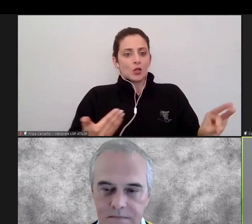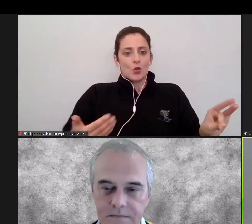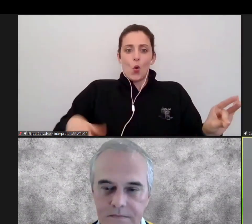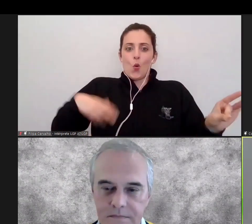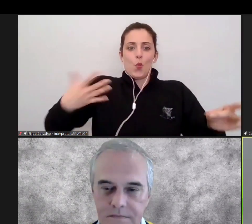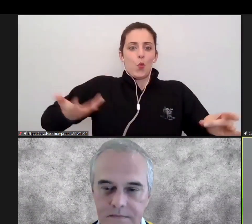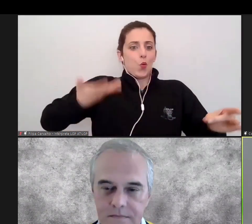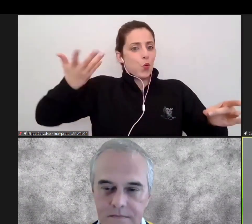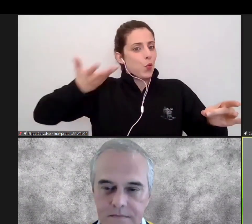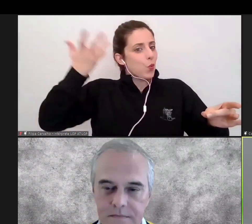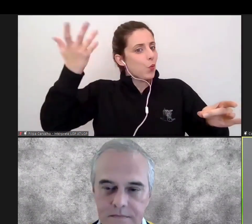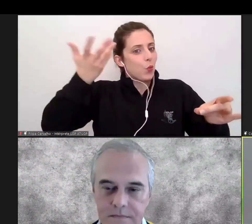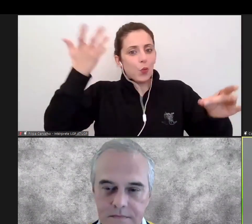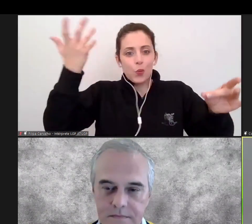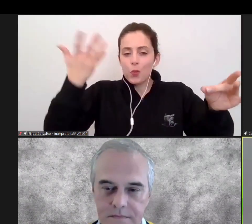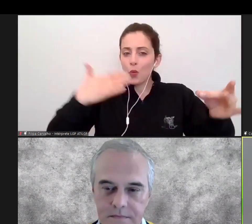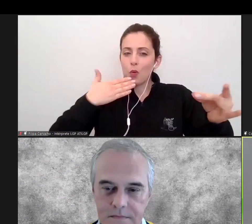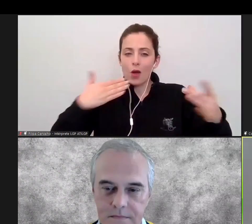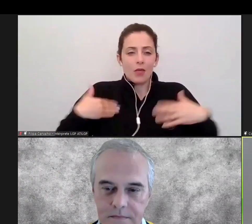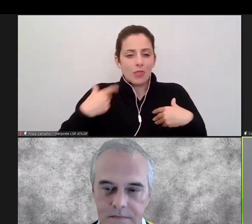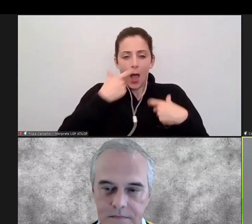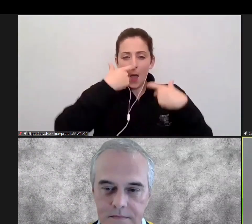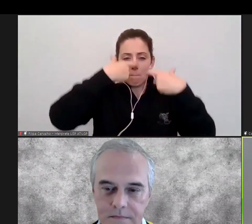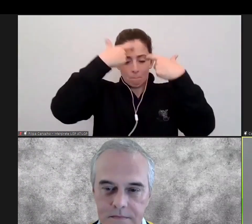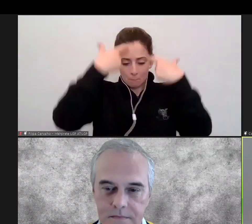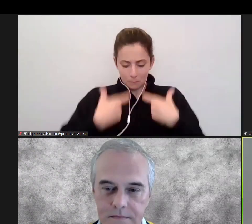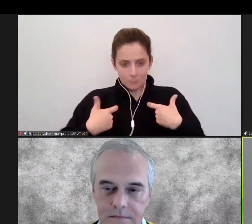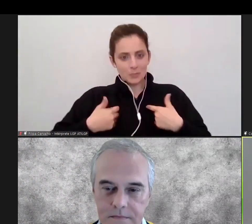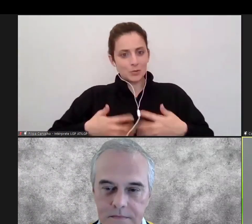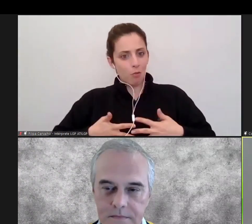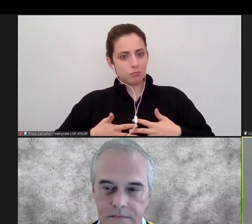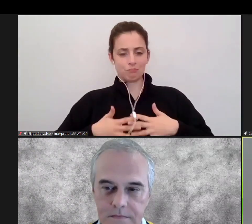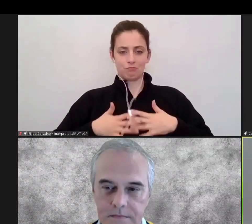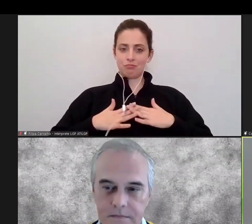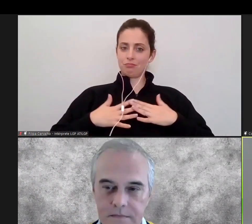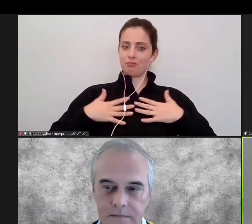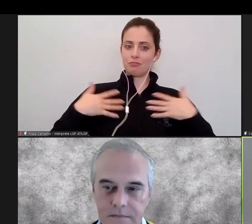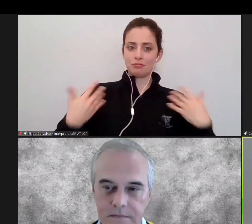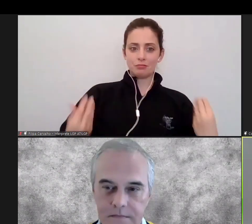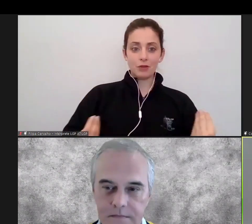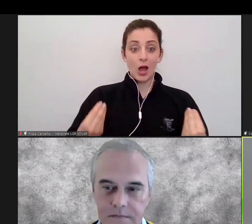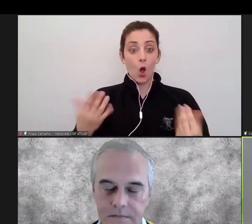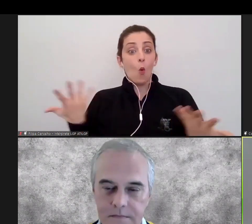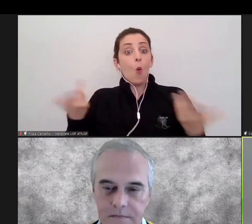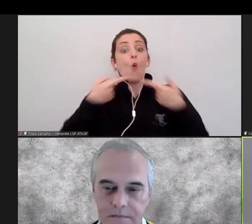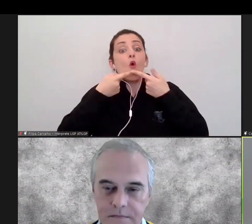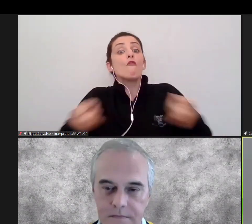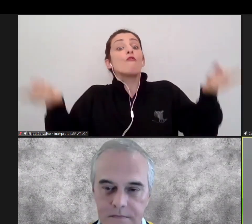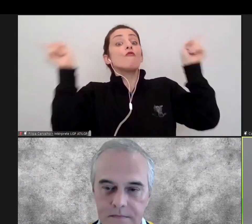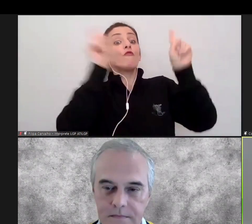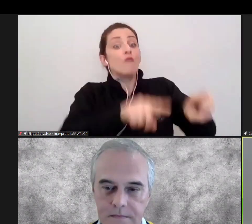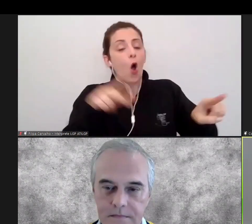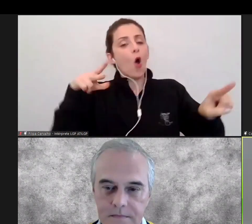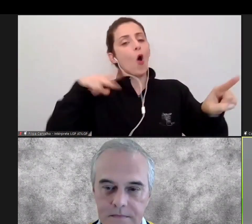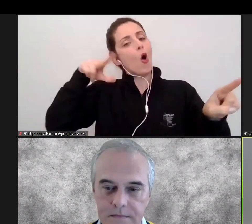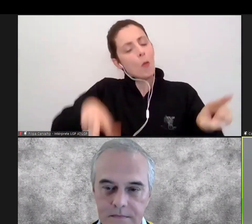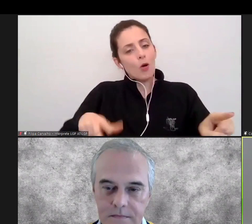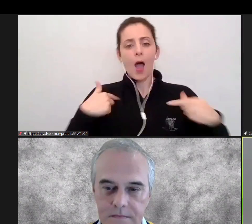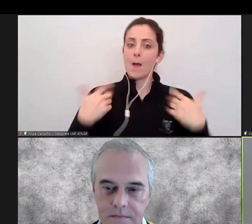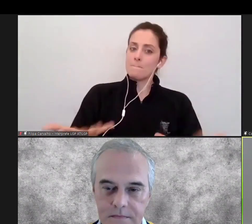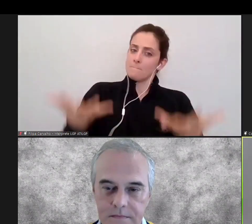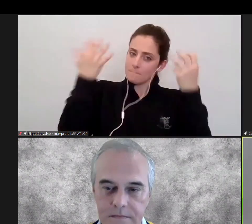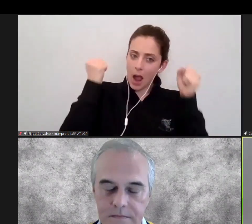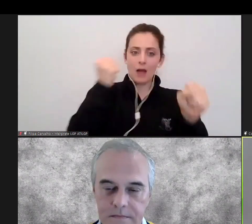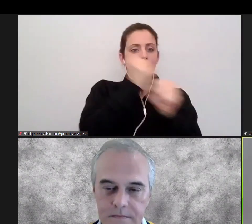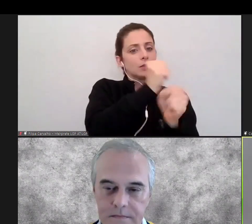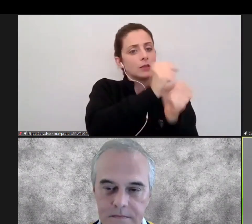acrescentou mais enquanto pessoa, e que me fez muito querer, quando voltei para Portugal, fazer este trabalho, fazer parte desta